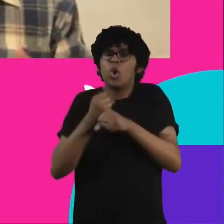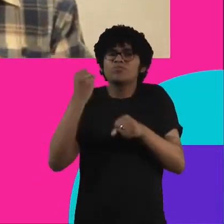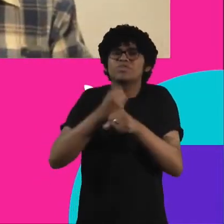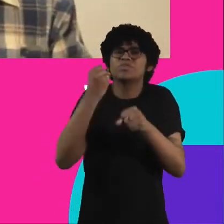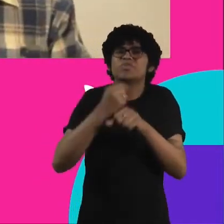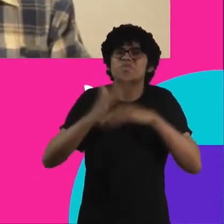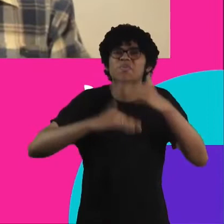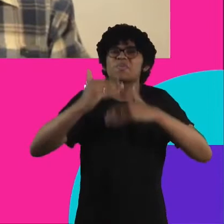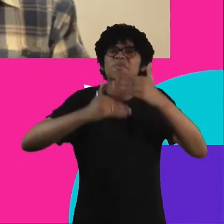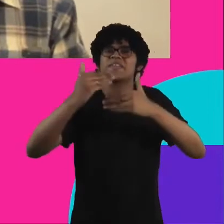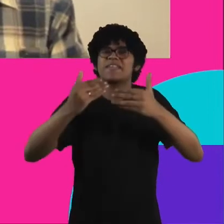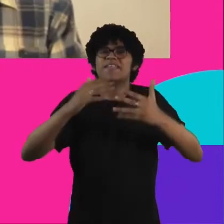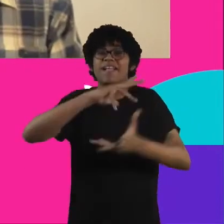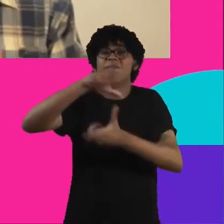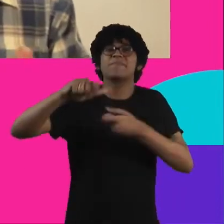para o mundo,